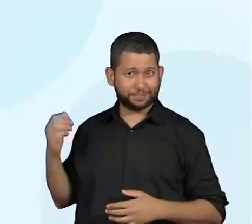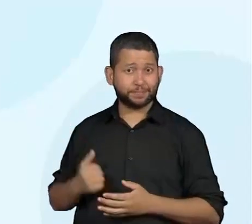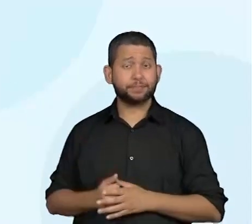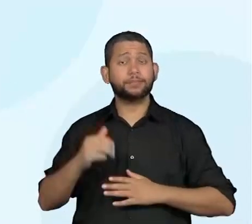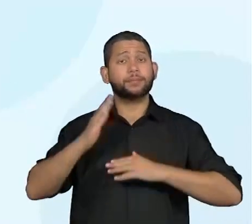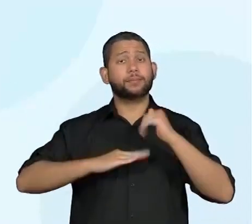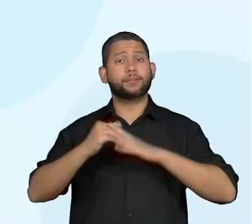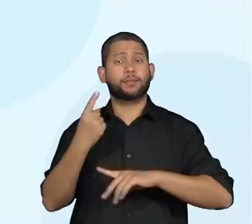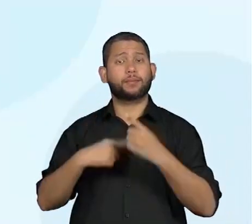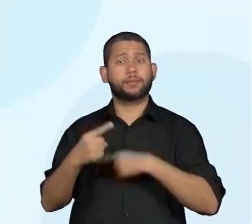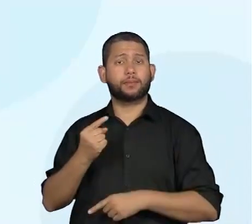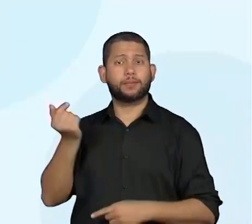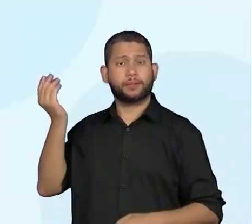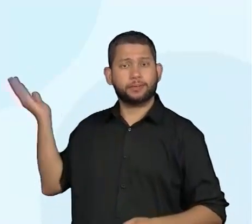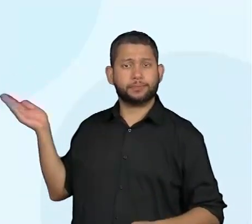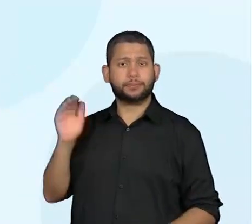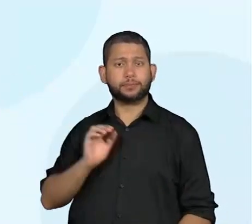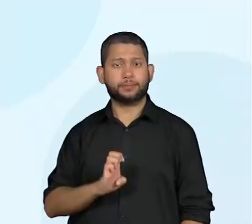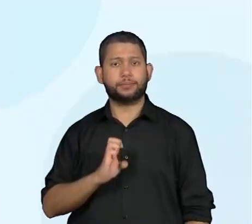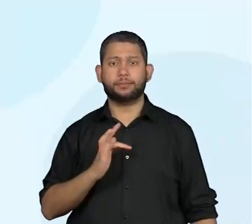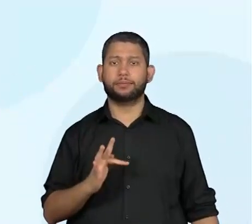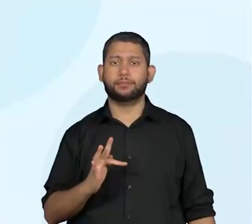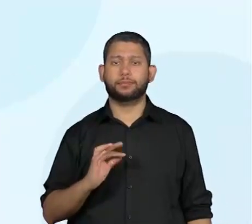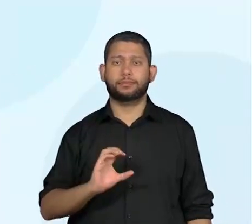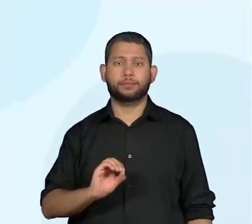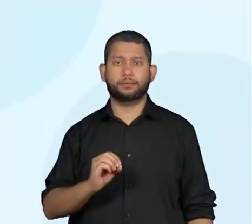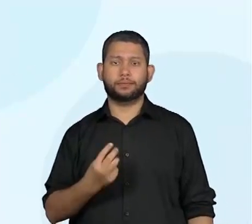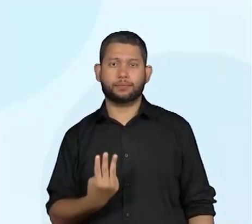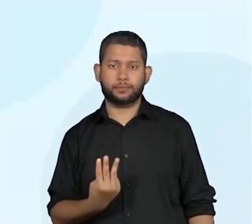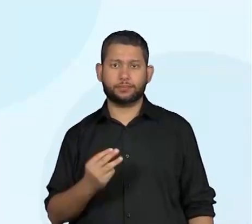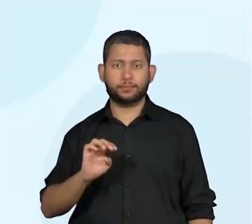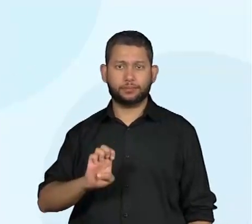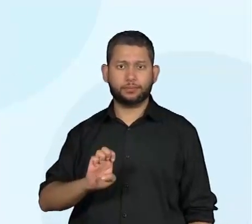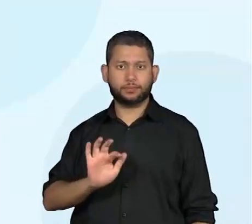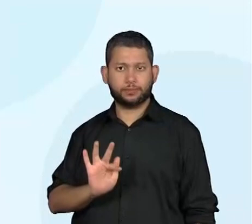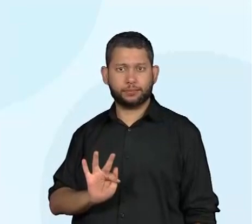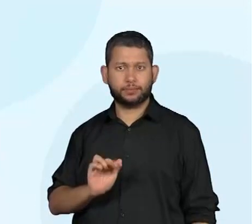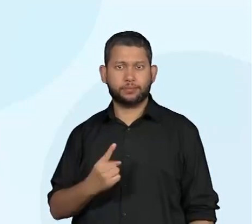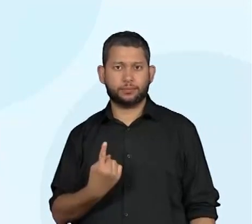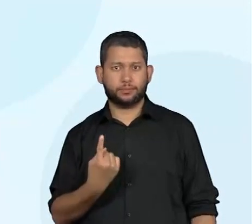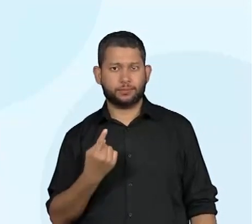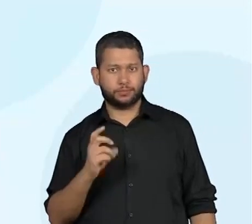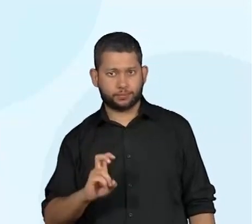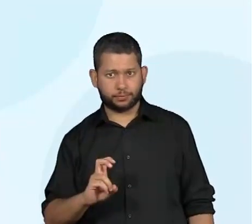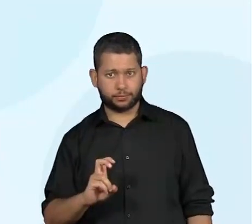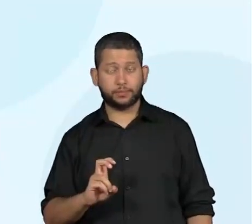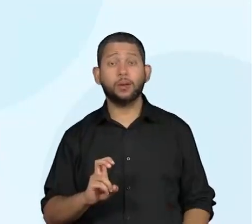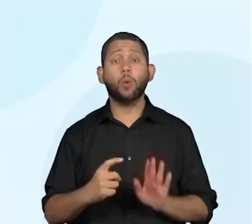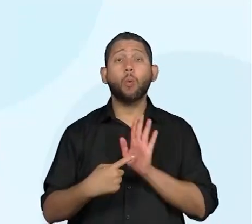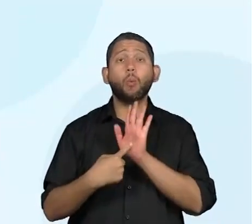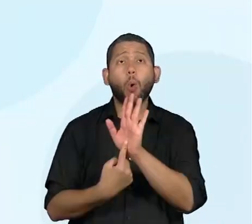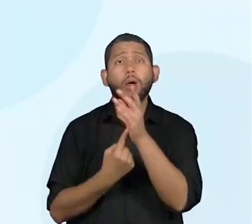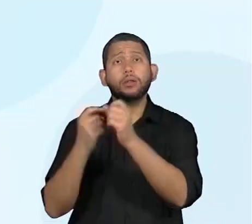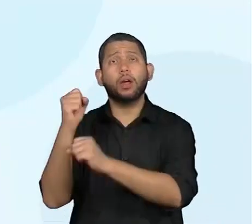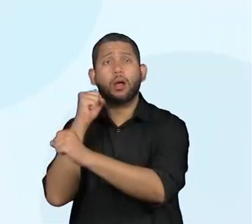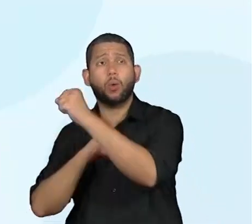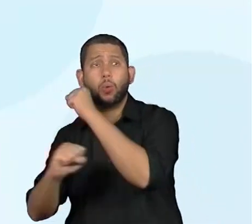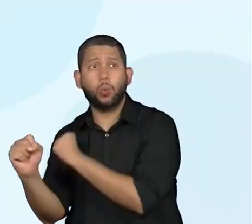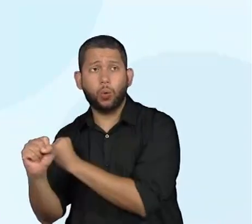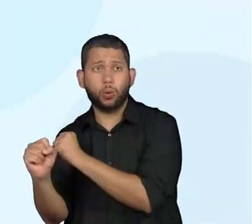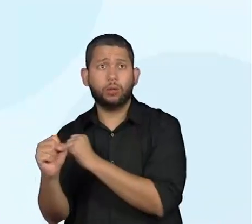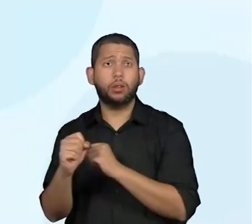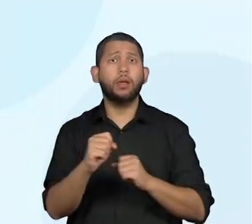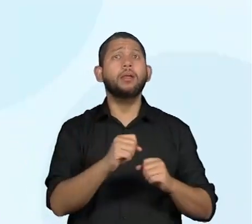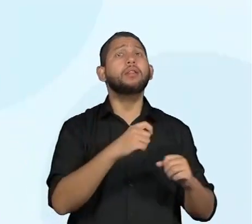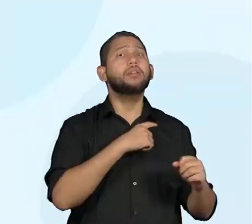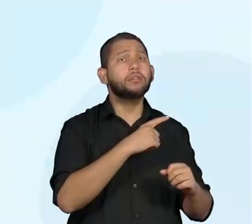A habilidade de hoje, EF03, EF15, identificar as características das lutas do